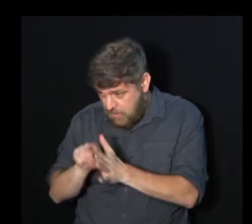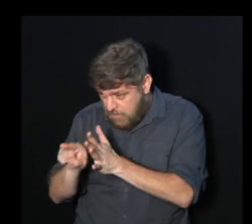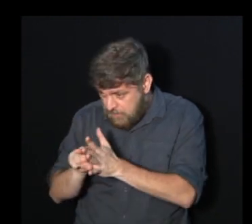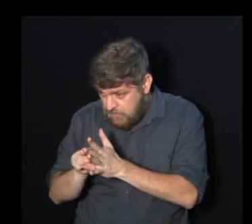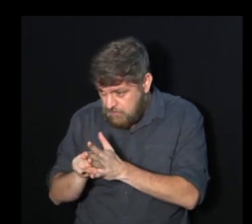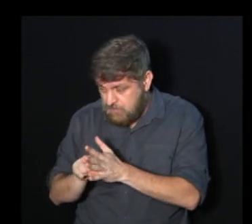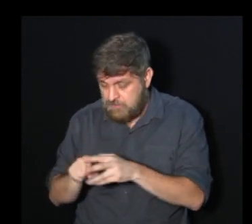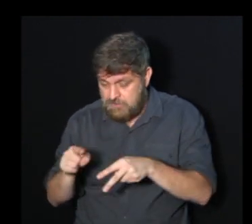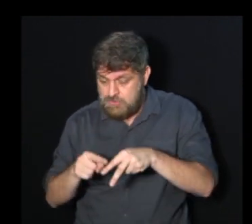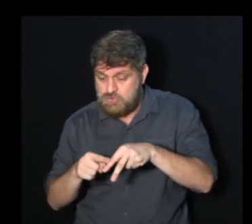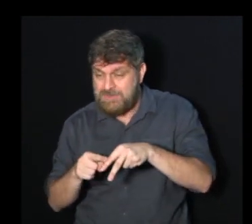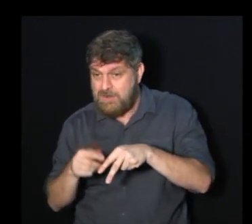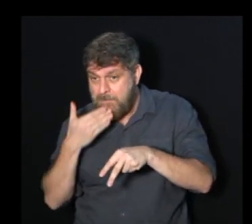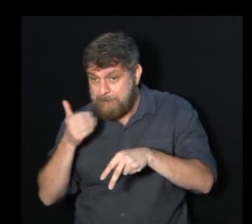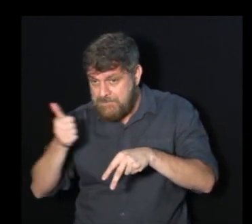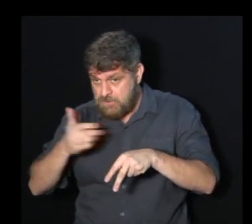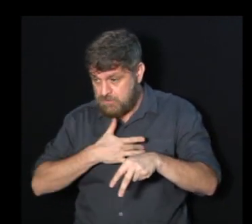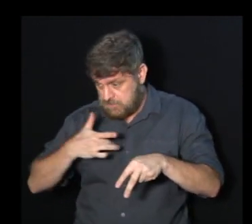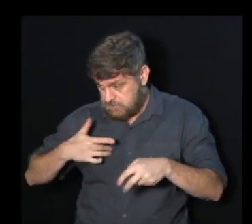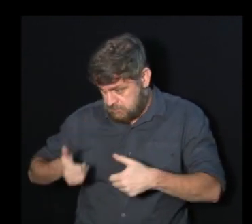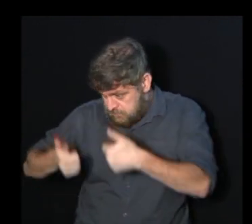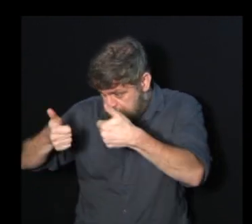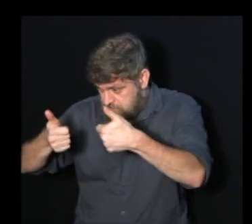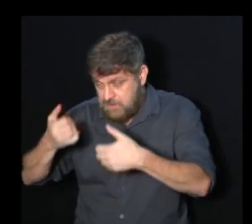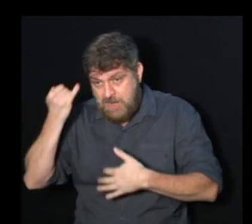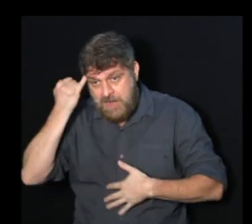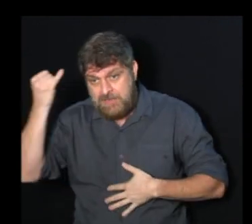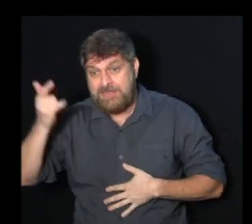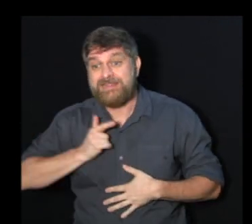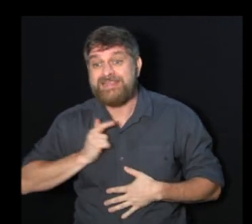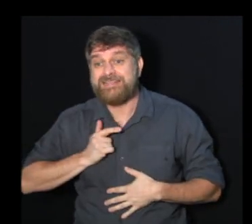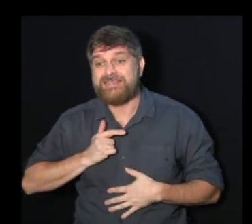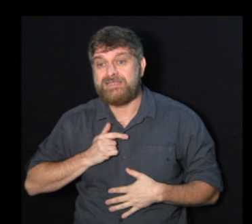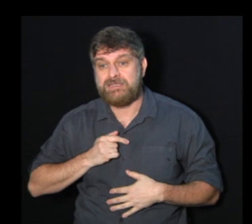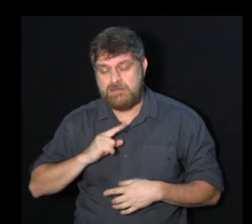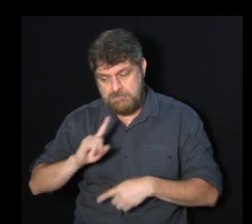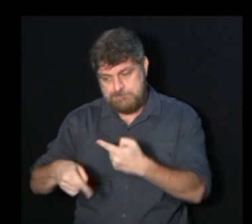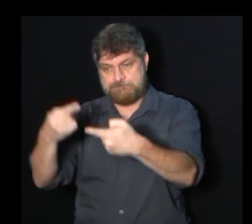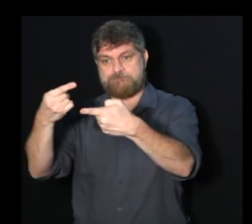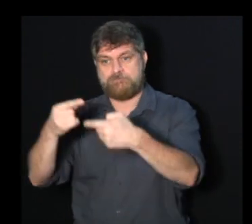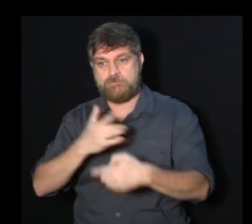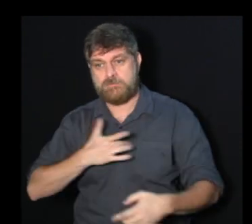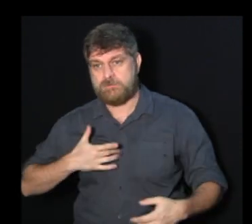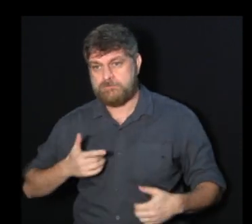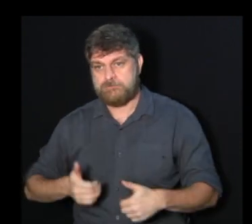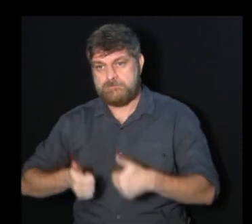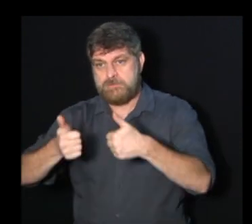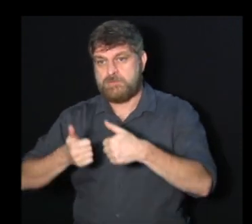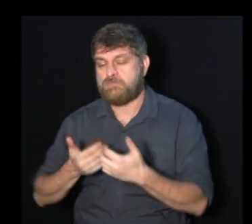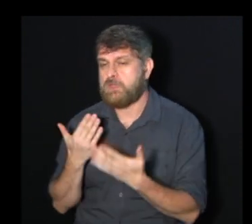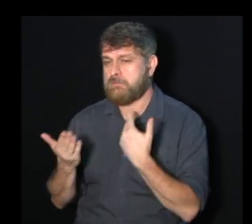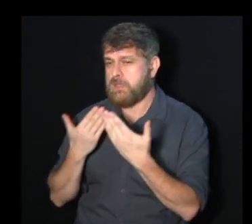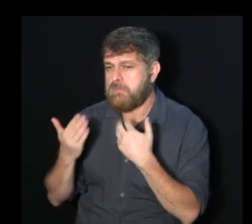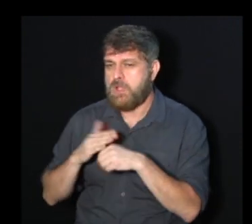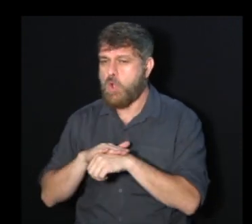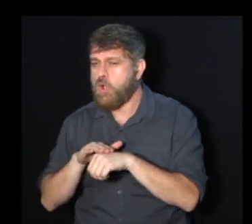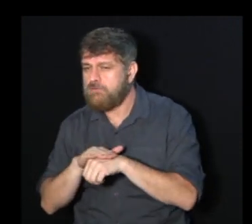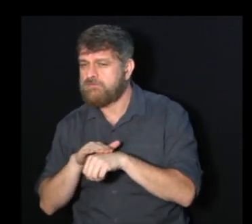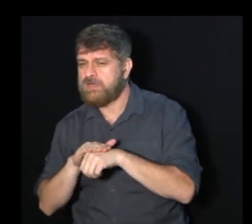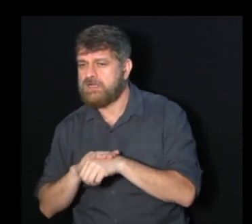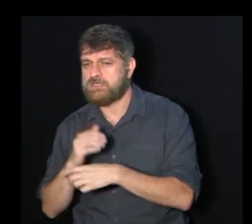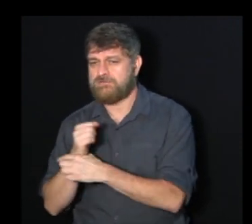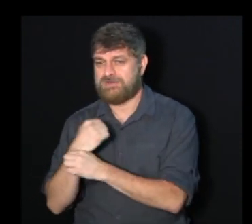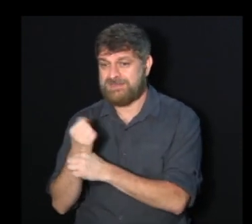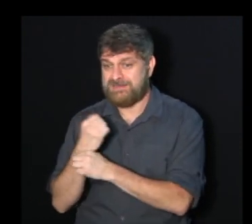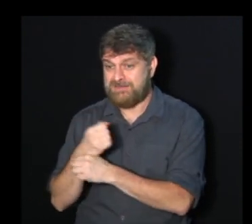gente vende saúde, então assim, a ideia tem resultado, a gente é legal, a gente conversa lá, é bacana, só que se você